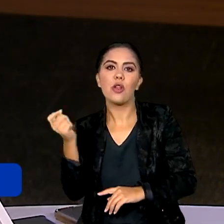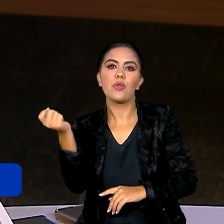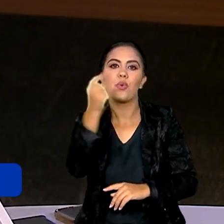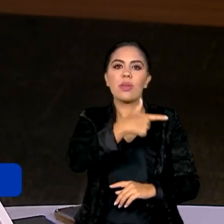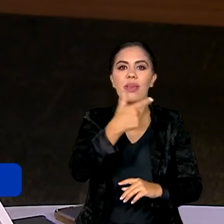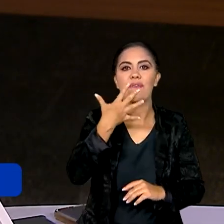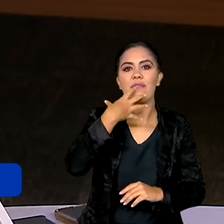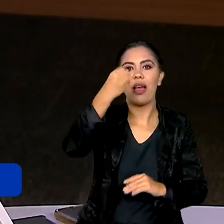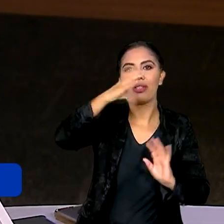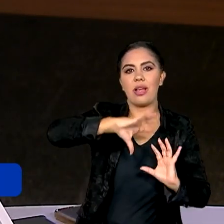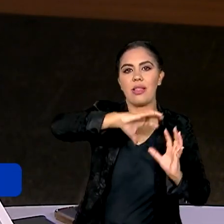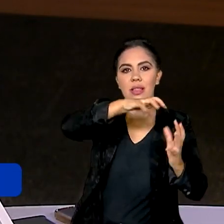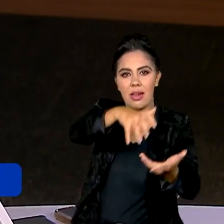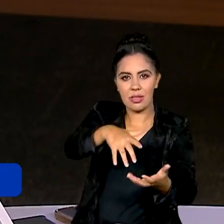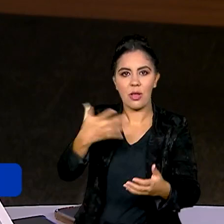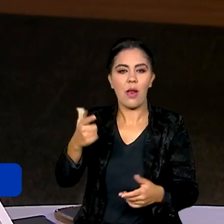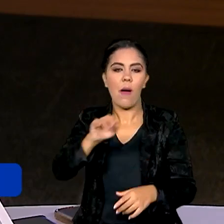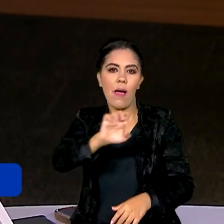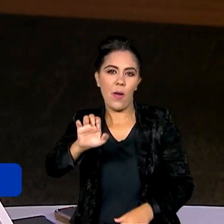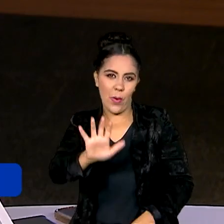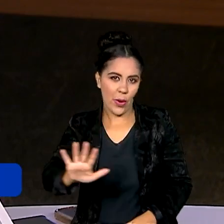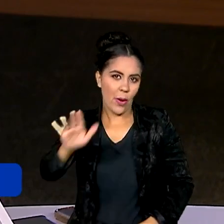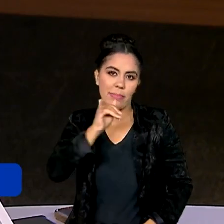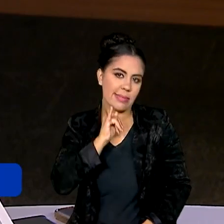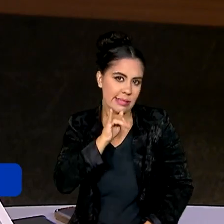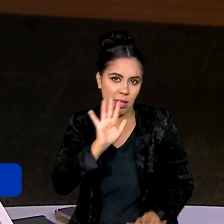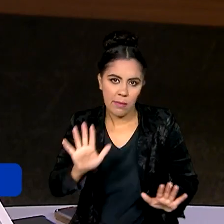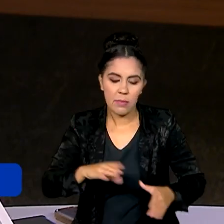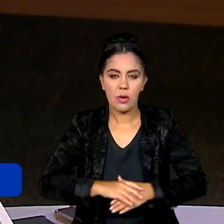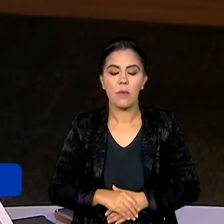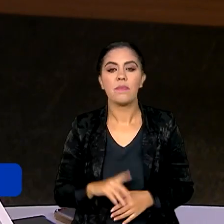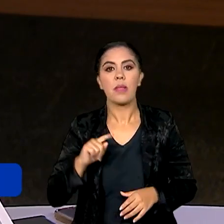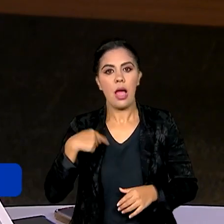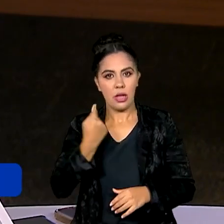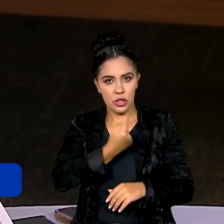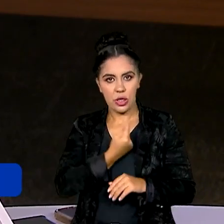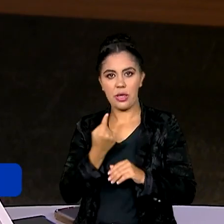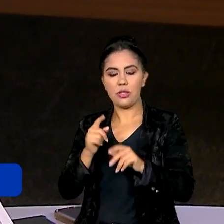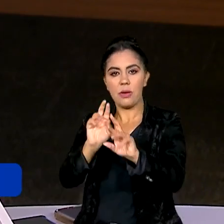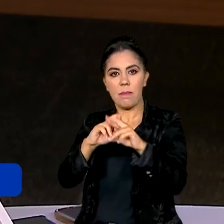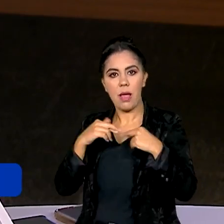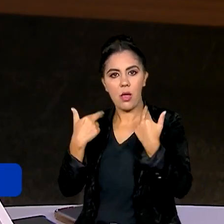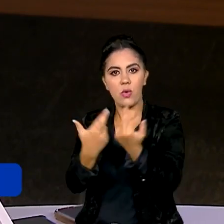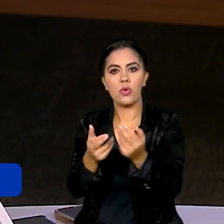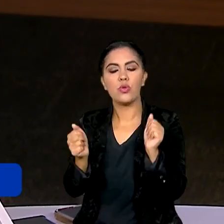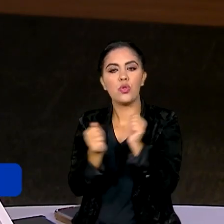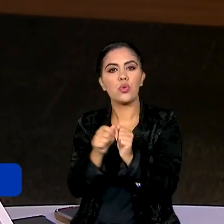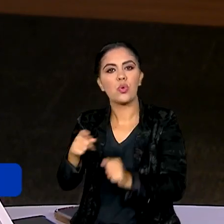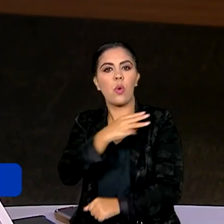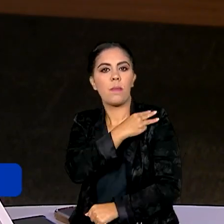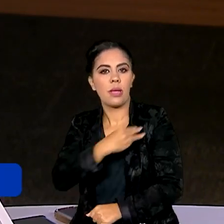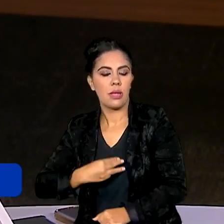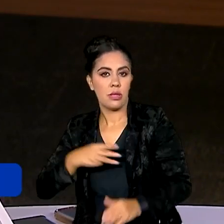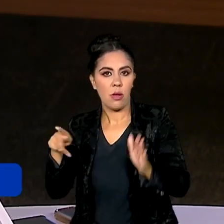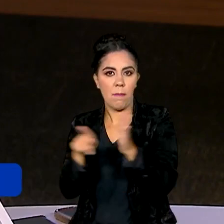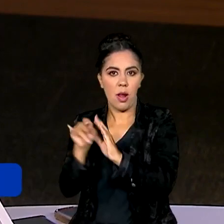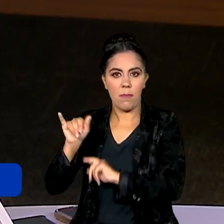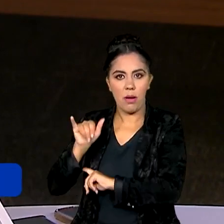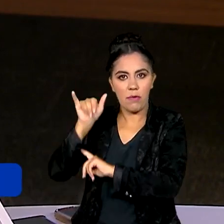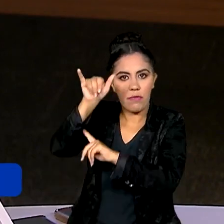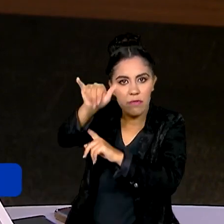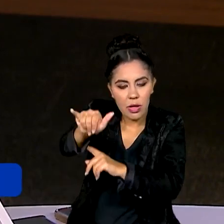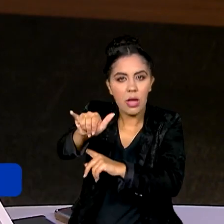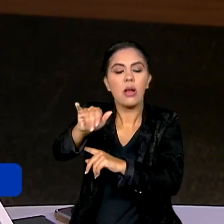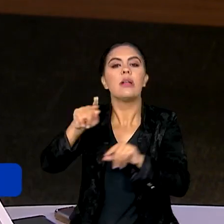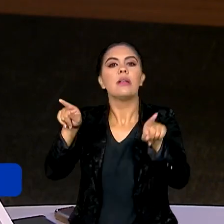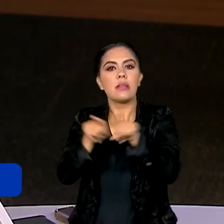para a Europa. Nós temos reunido com o ministro da Aviação, com as empresas, companhias aéreas,